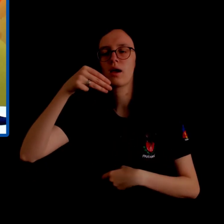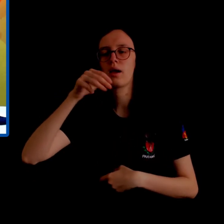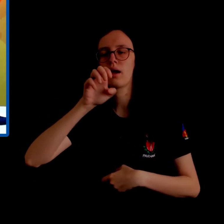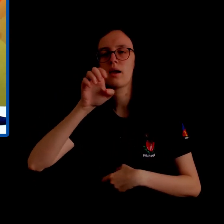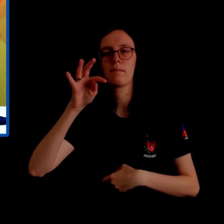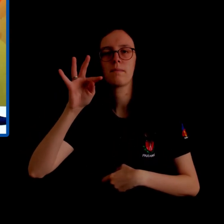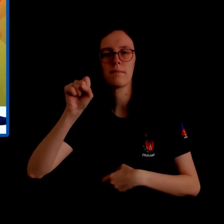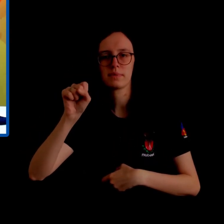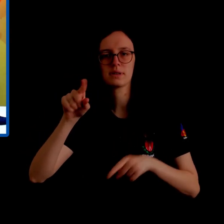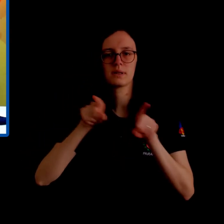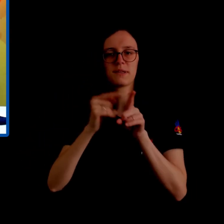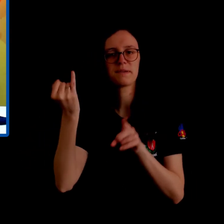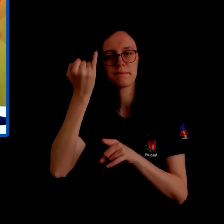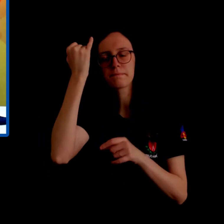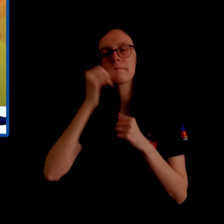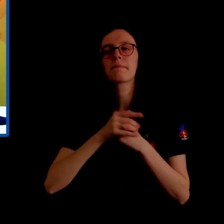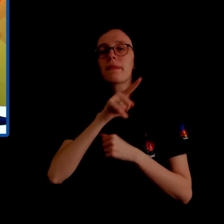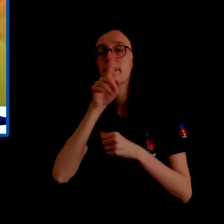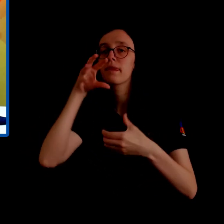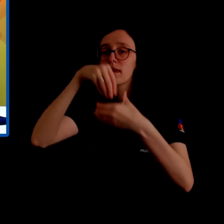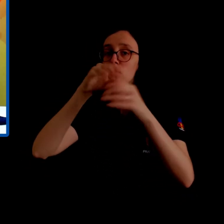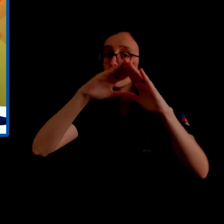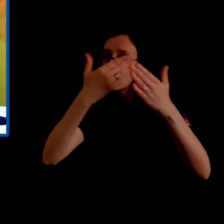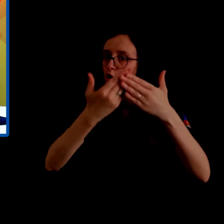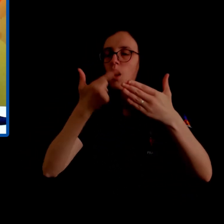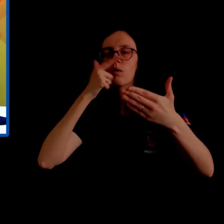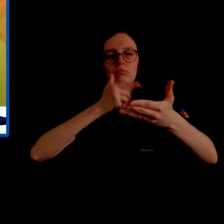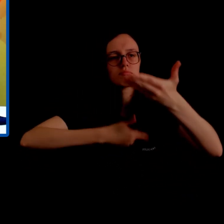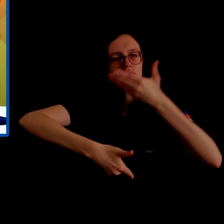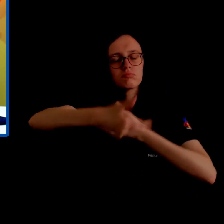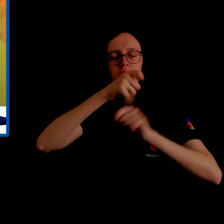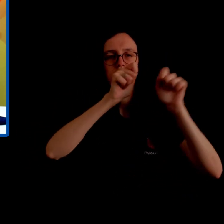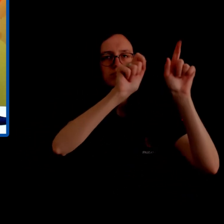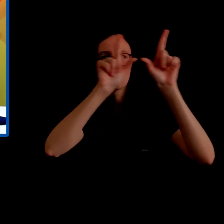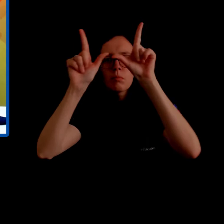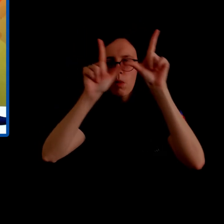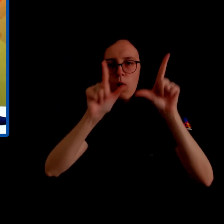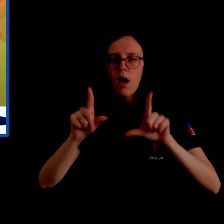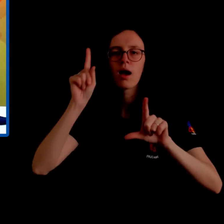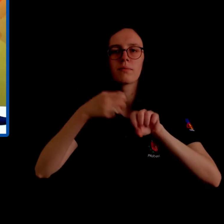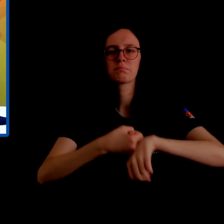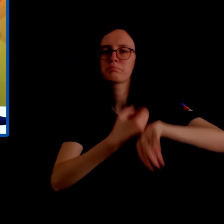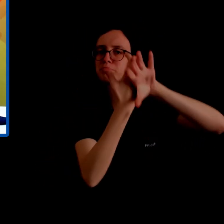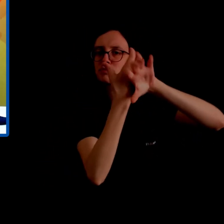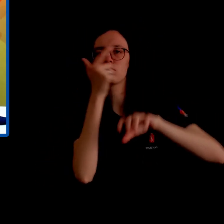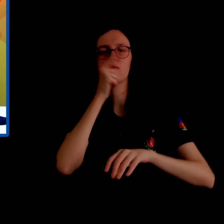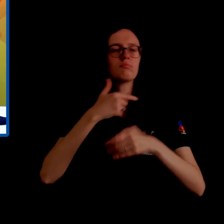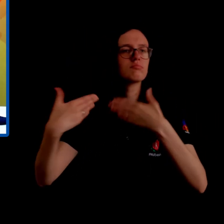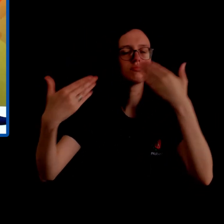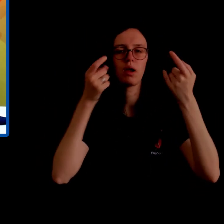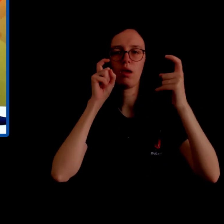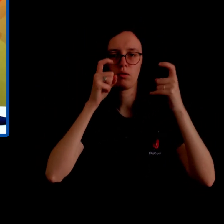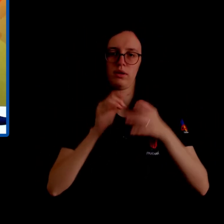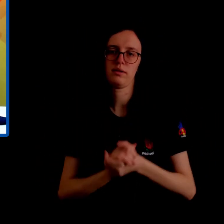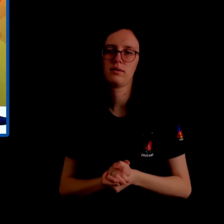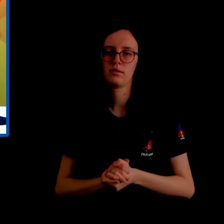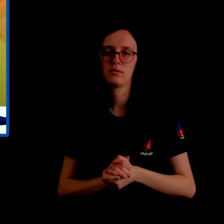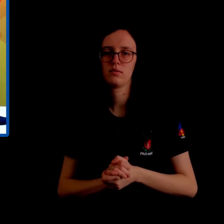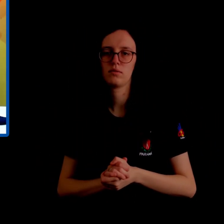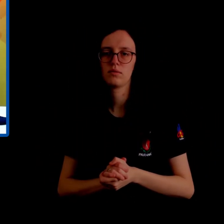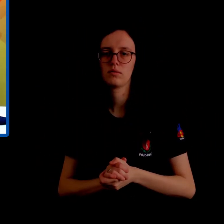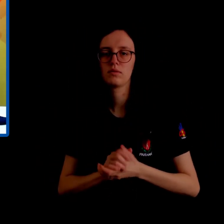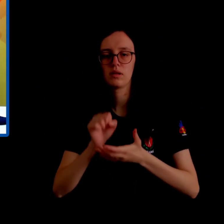Tiago? Junta vocês na escola, o grupo de professores, alinha a ação. As atividades postadas